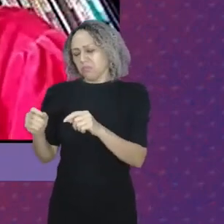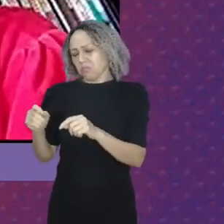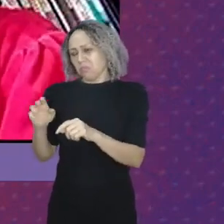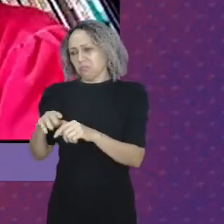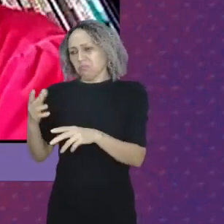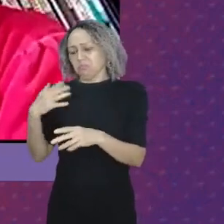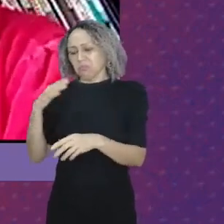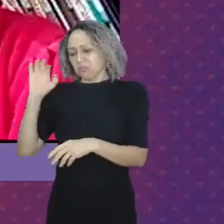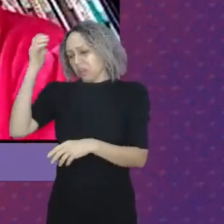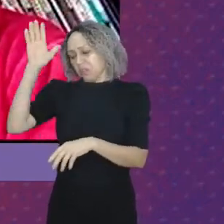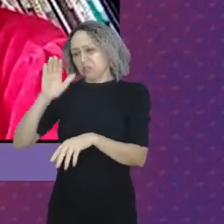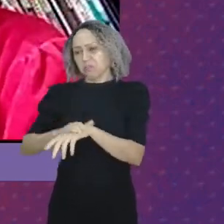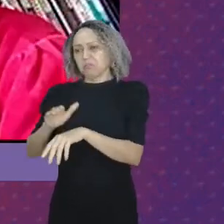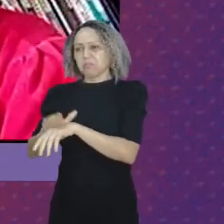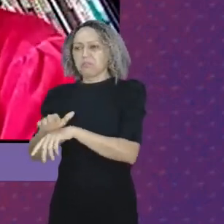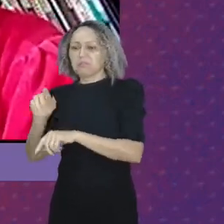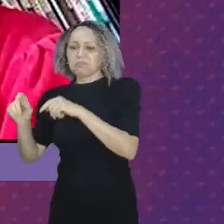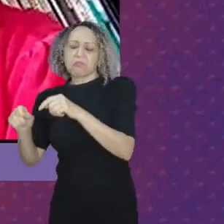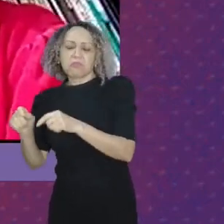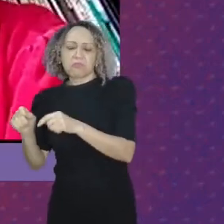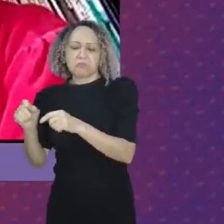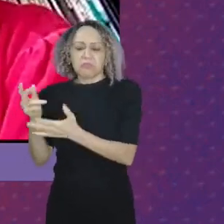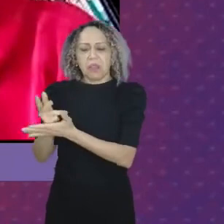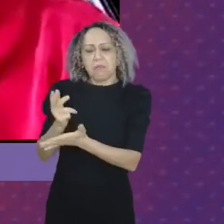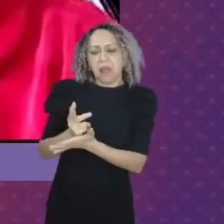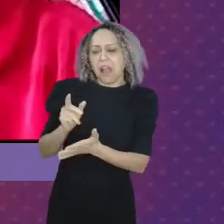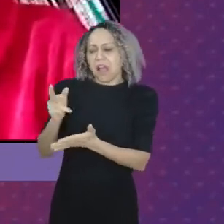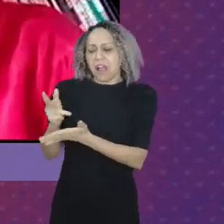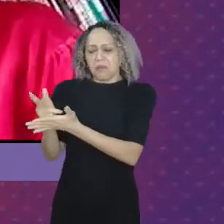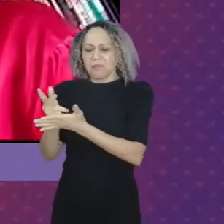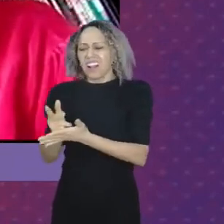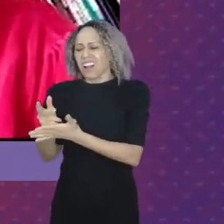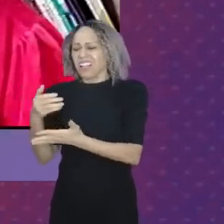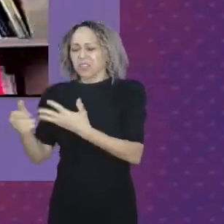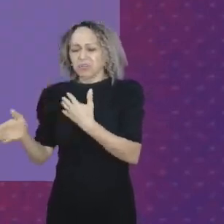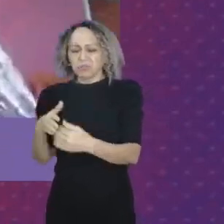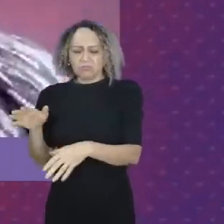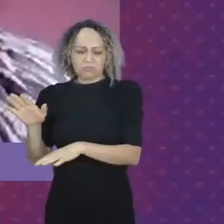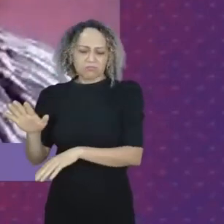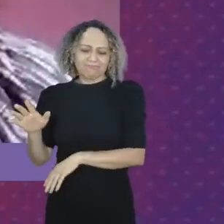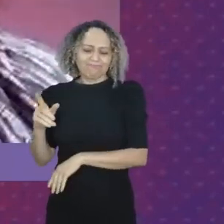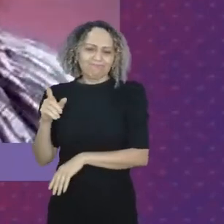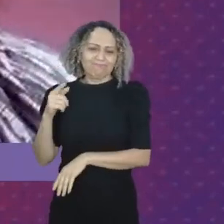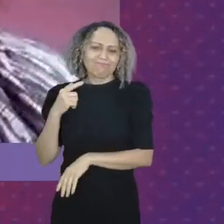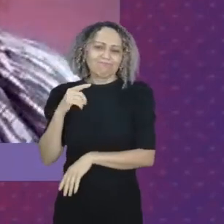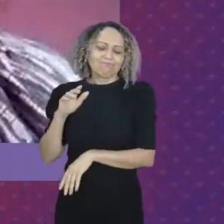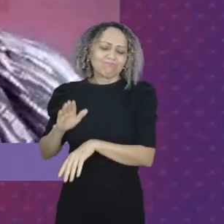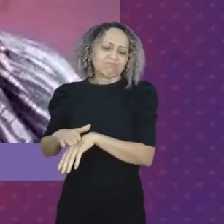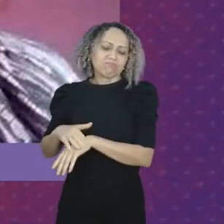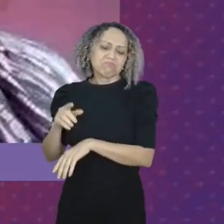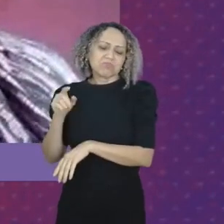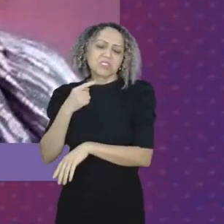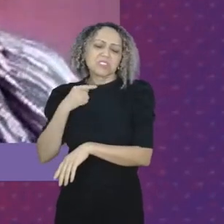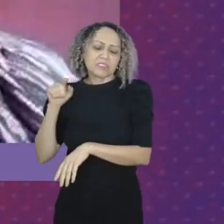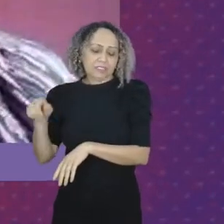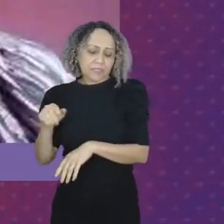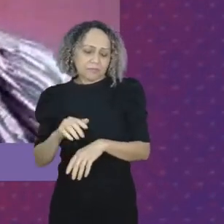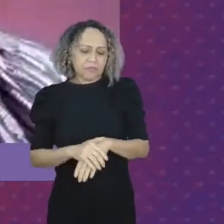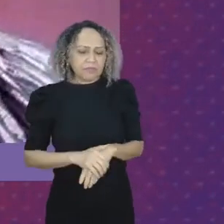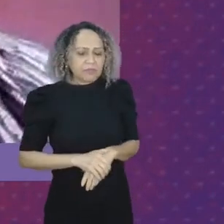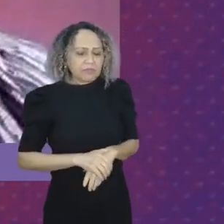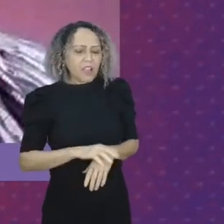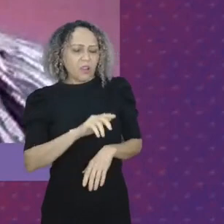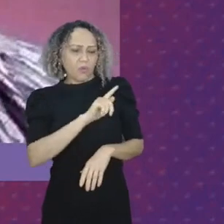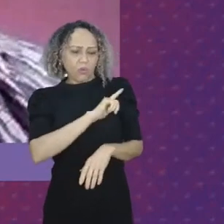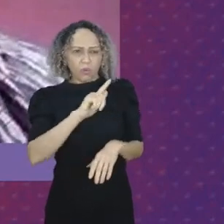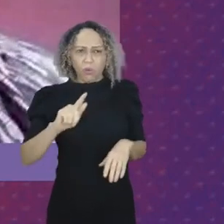Então, a gente tem essa discussão do Estado mínimo. Então, qual é a importância da gente pensar um Estado que não é um Estado mínimo,